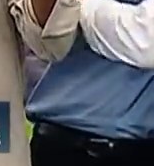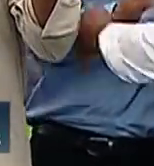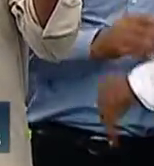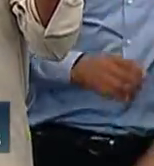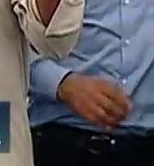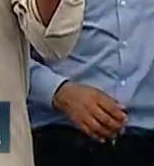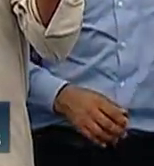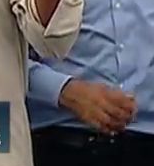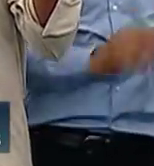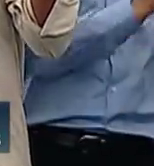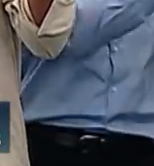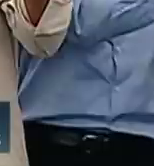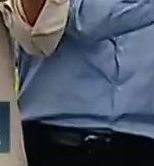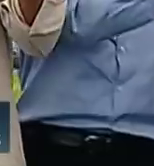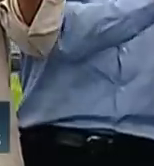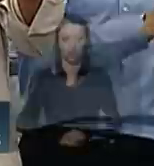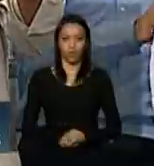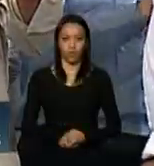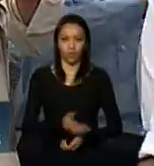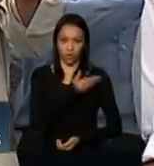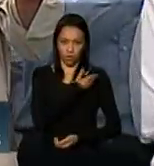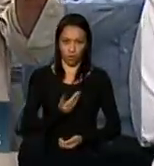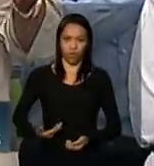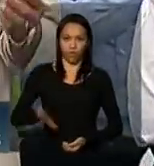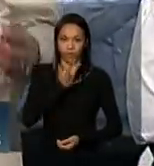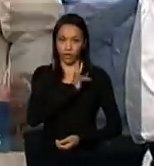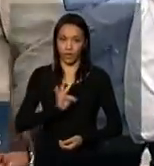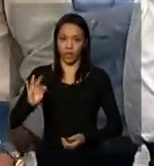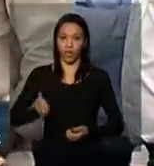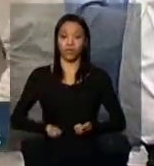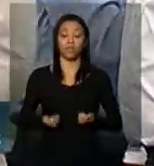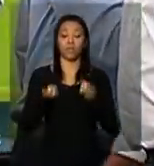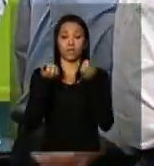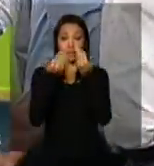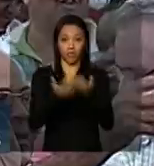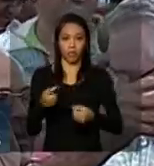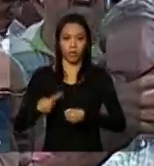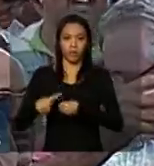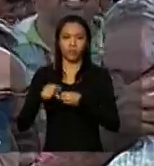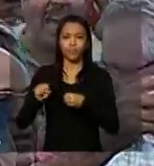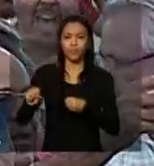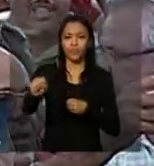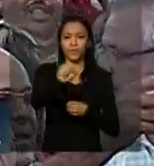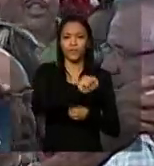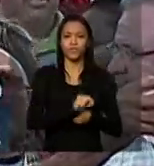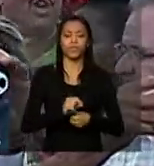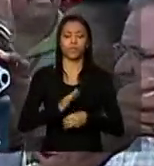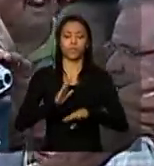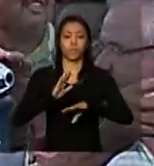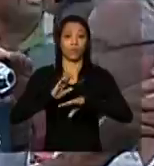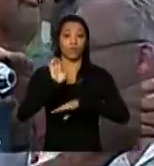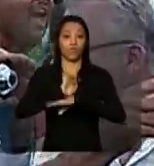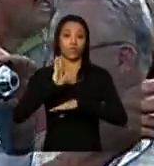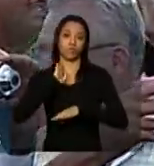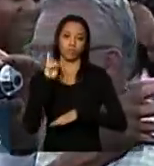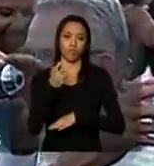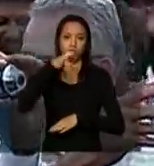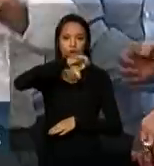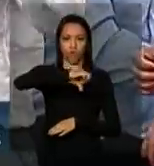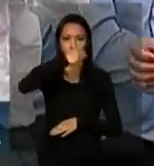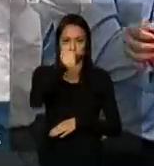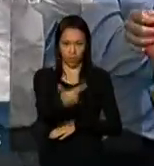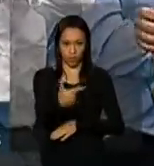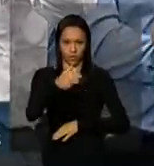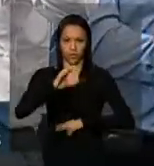TR o governo federal está doando para municípios de Minas Gerais 92 equipamentos são